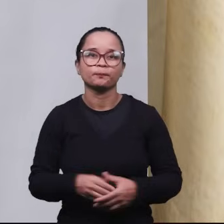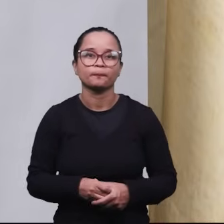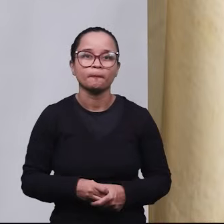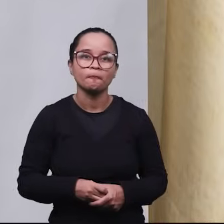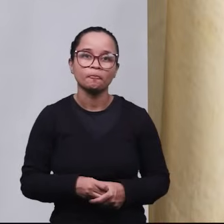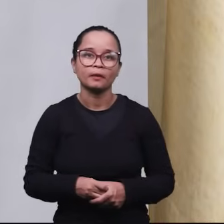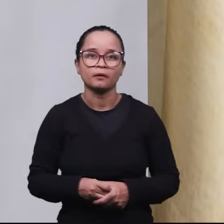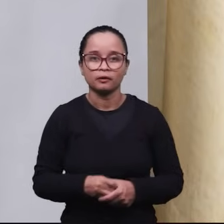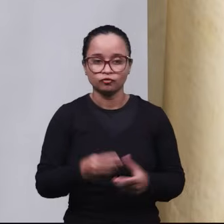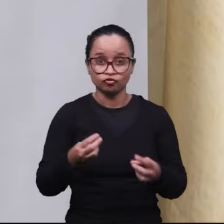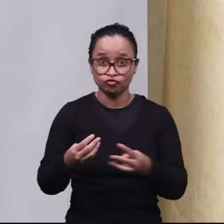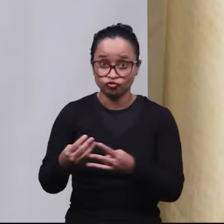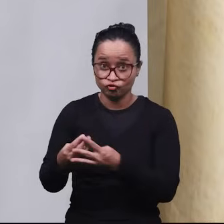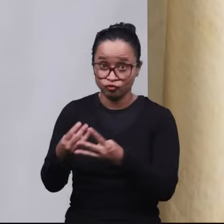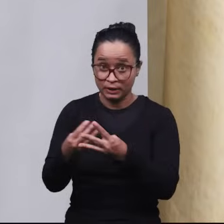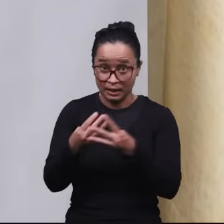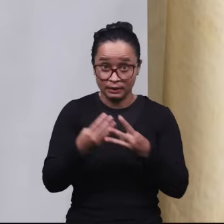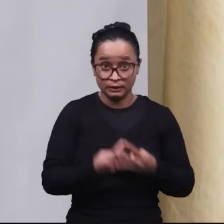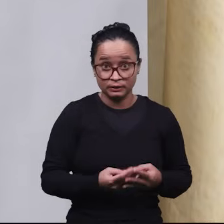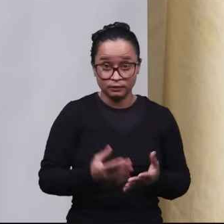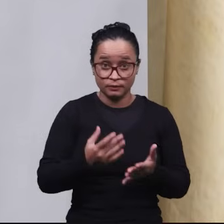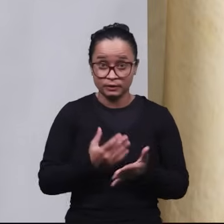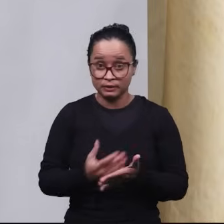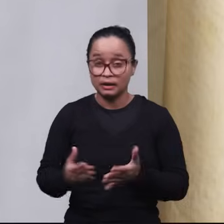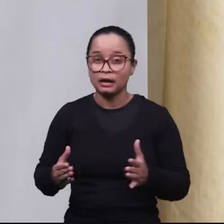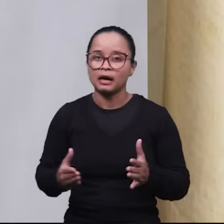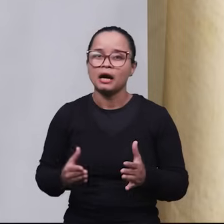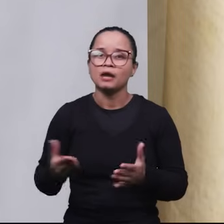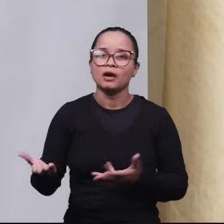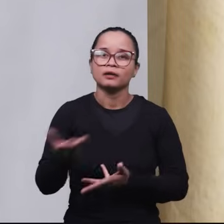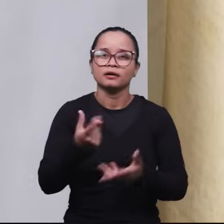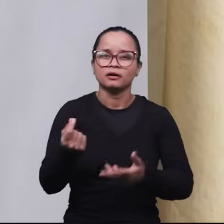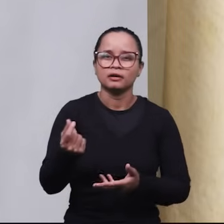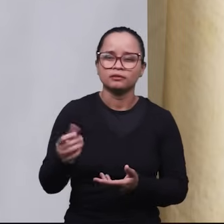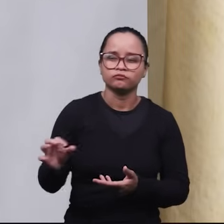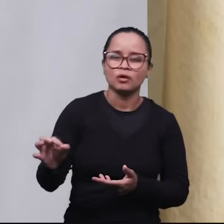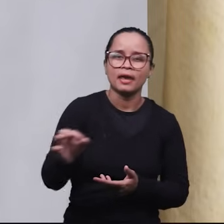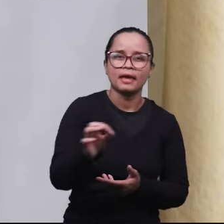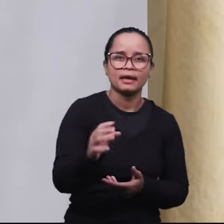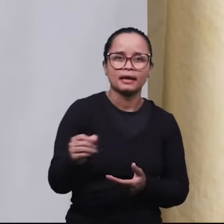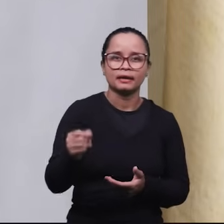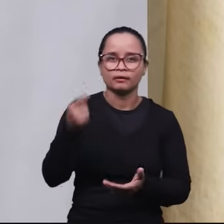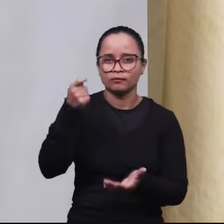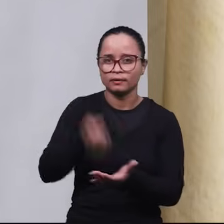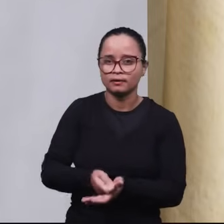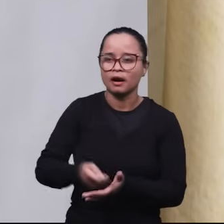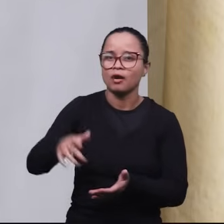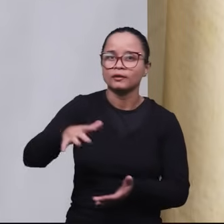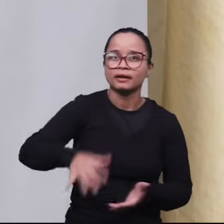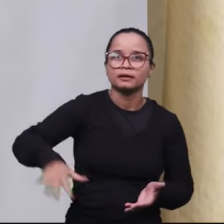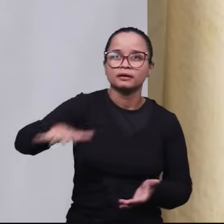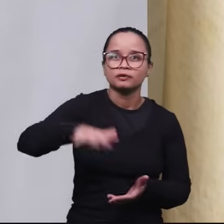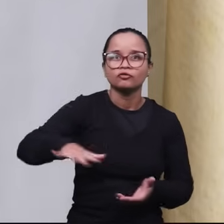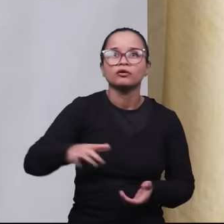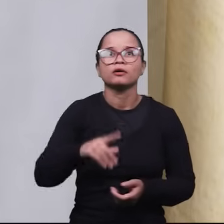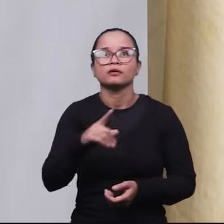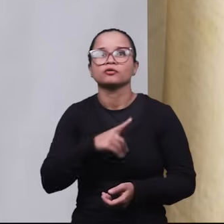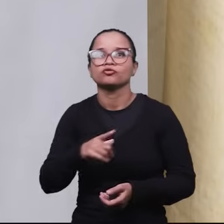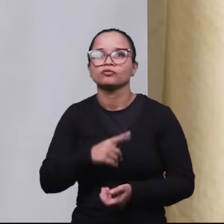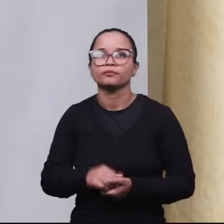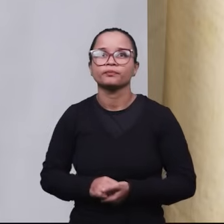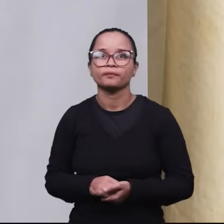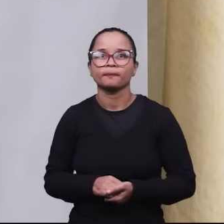oficial da região naquela época. O denário, o as ou o asse,